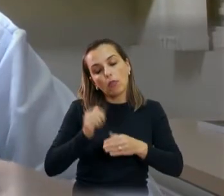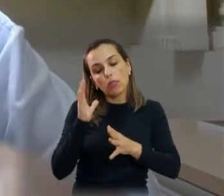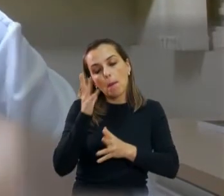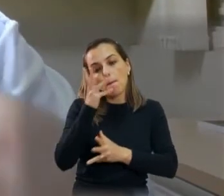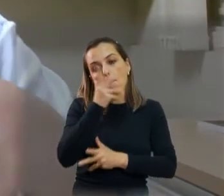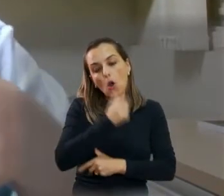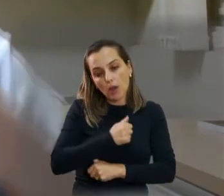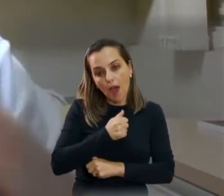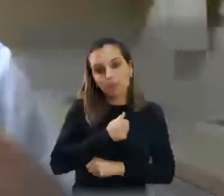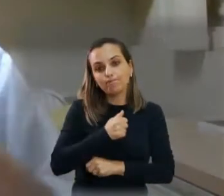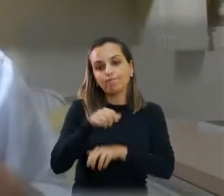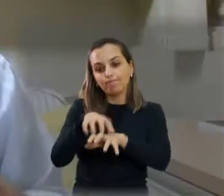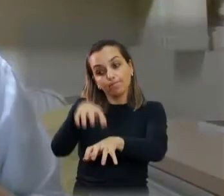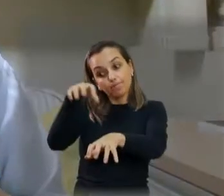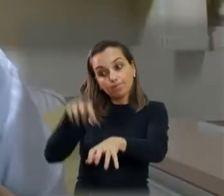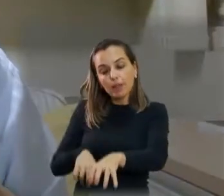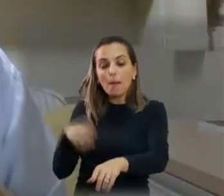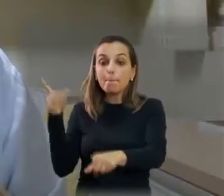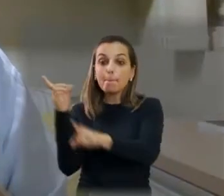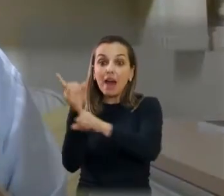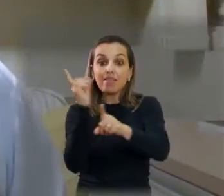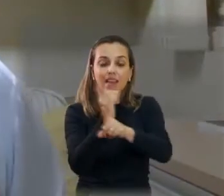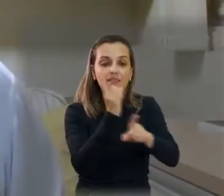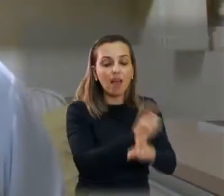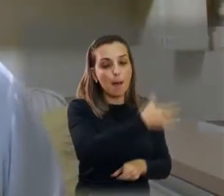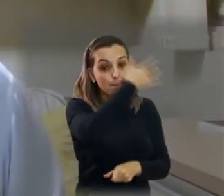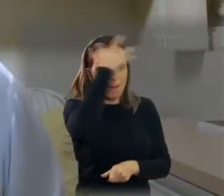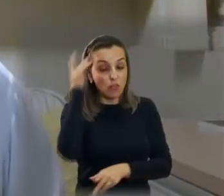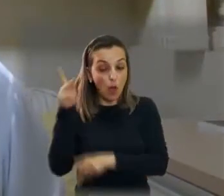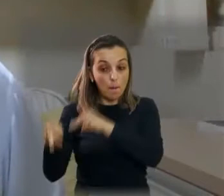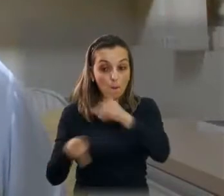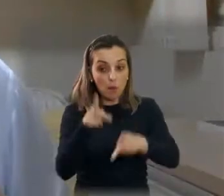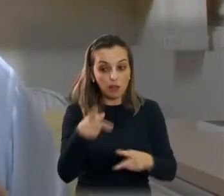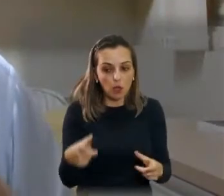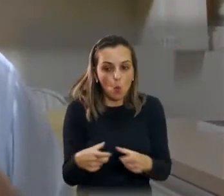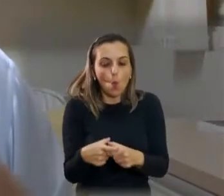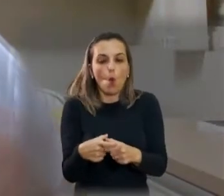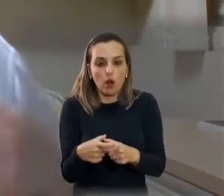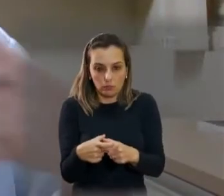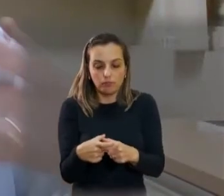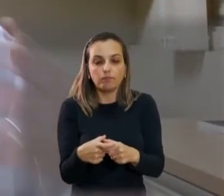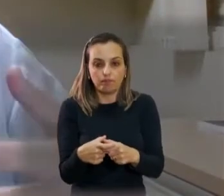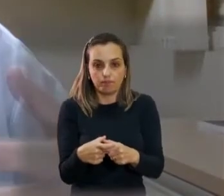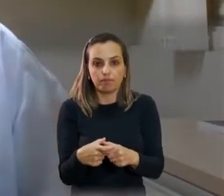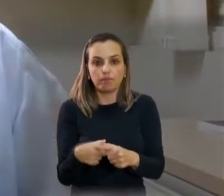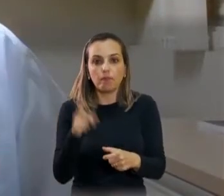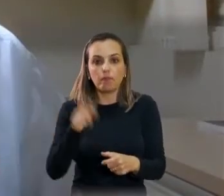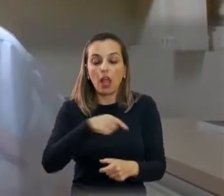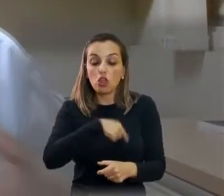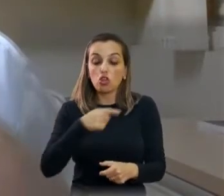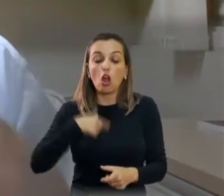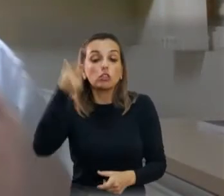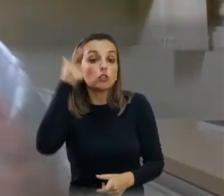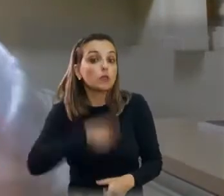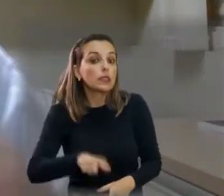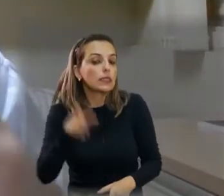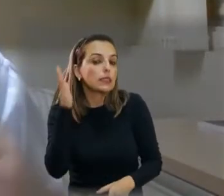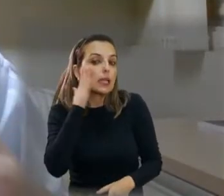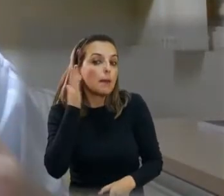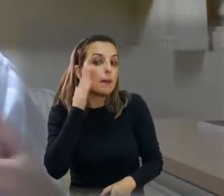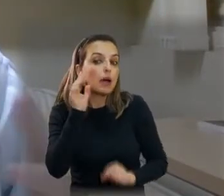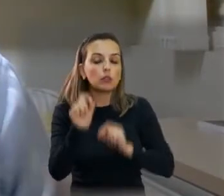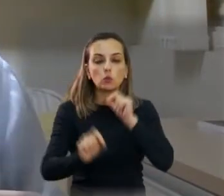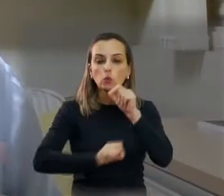para atender um contingente menor da população. E no que estamos conseguindo ouvir